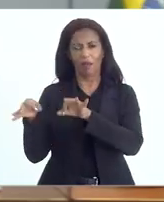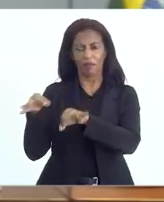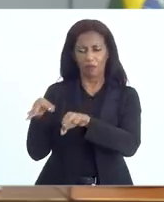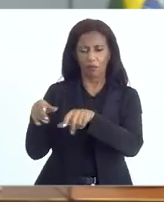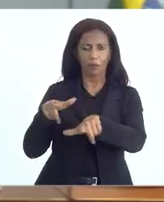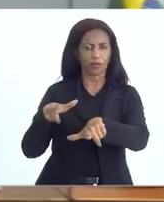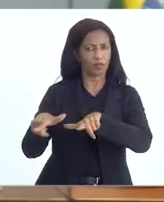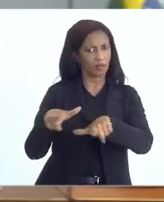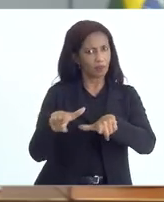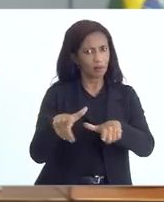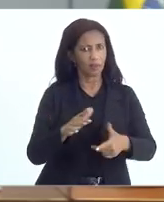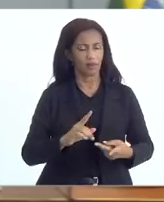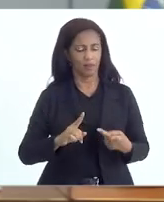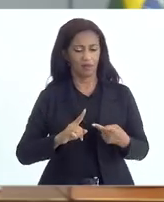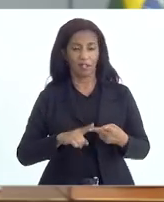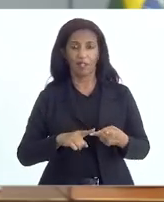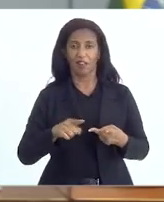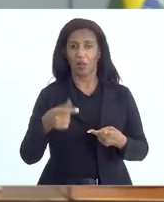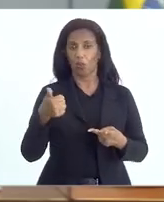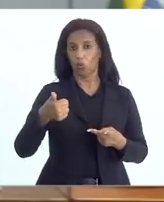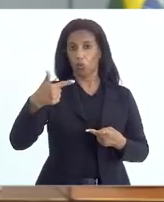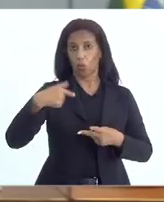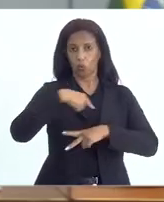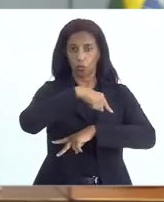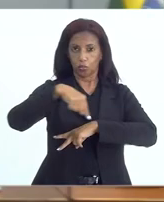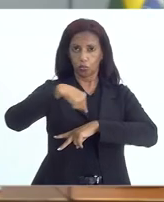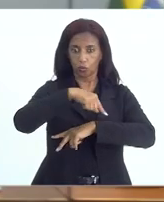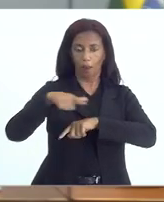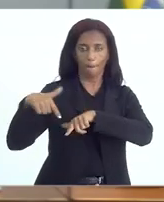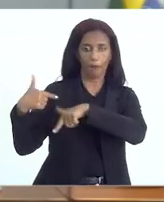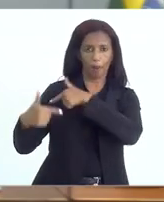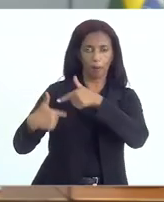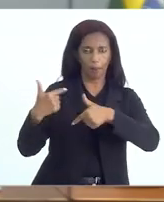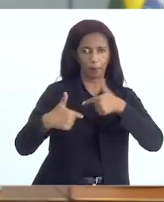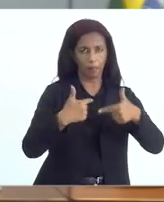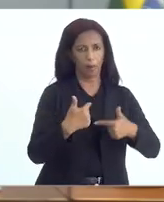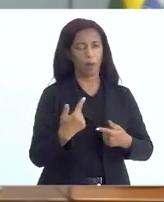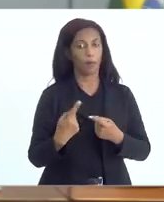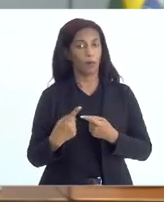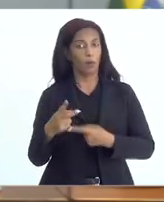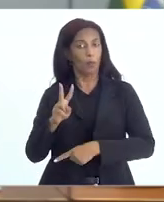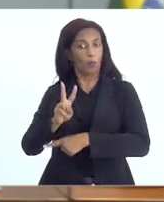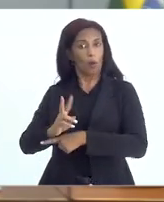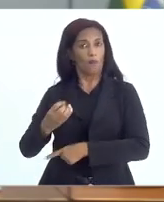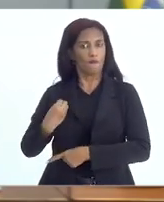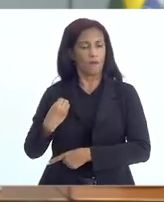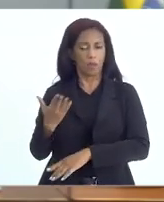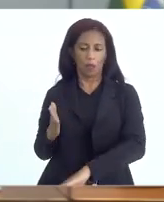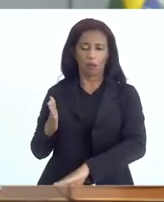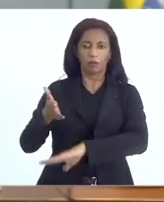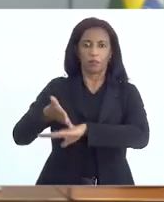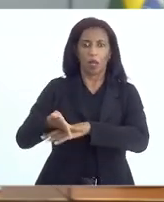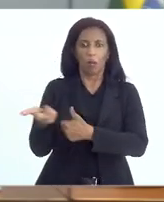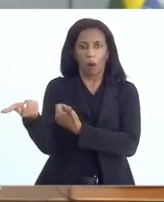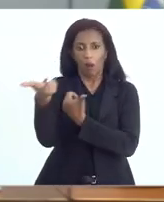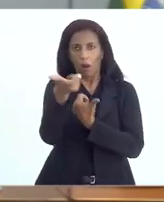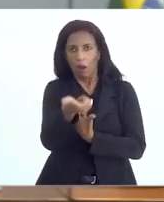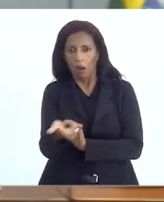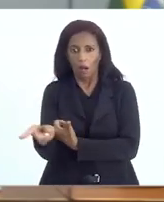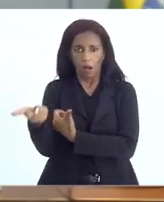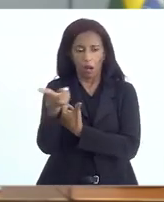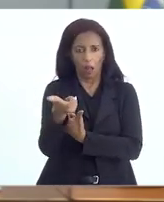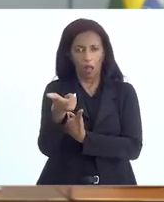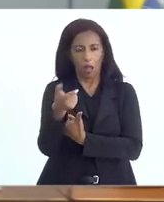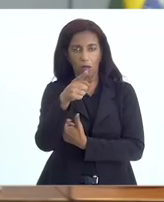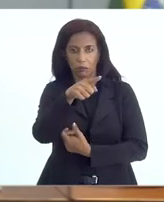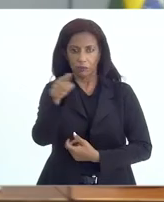condições de trabalho que eles ficam ali 12 horas porque o guarda vida quando nós vamos entrar no incêndio